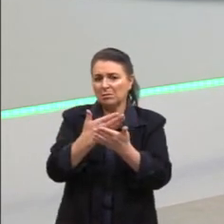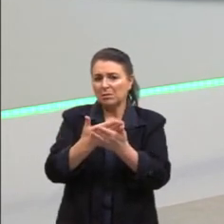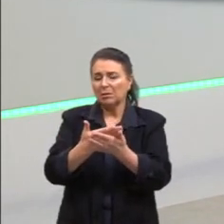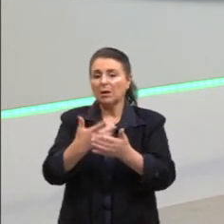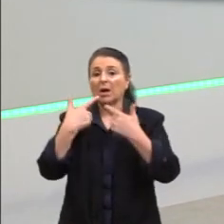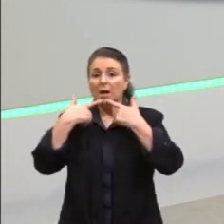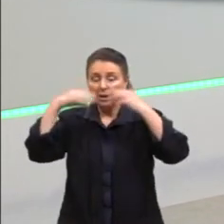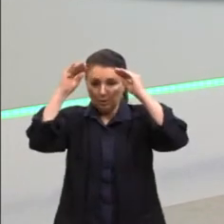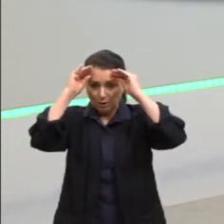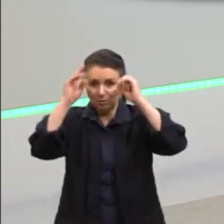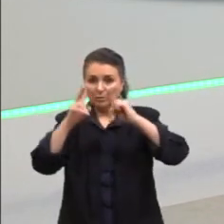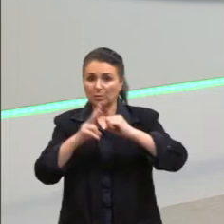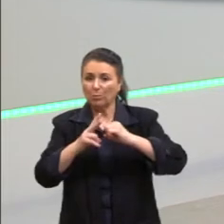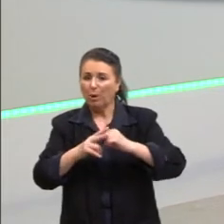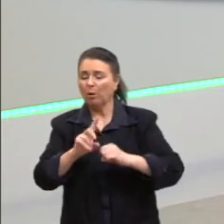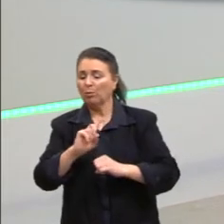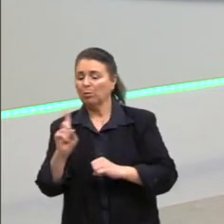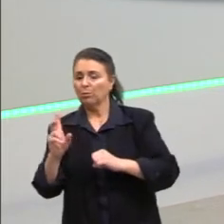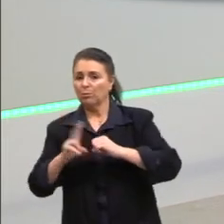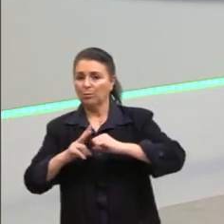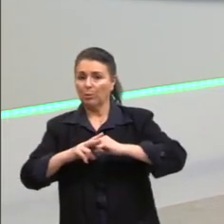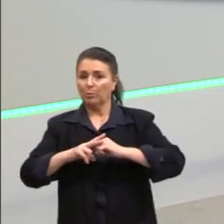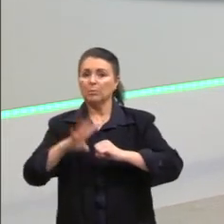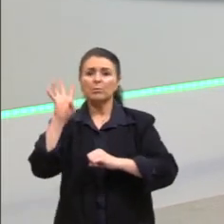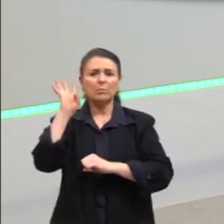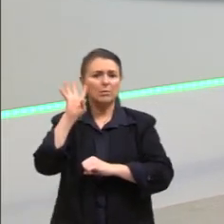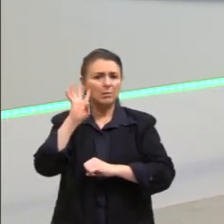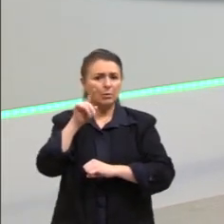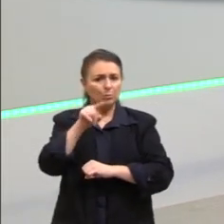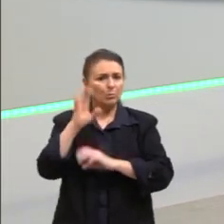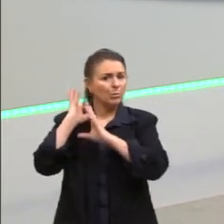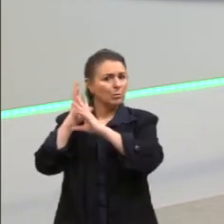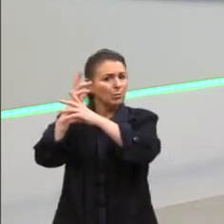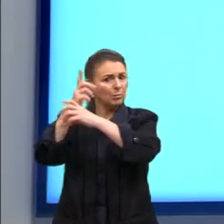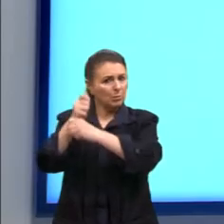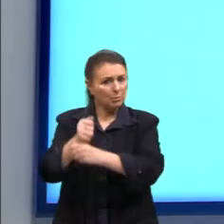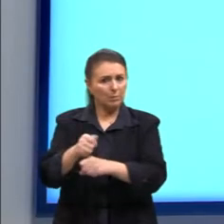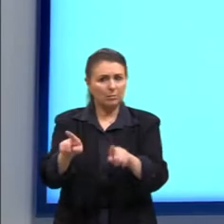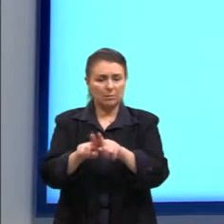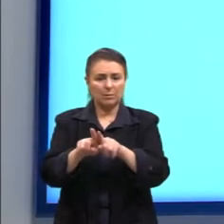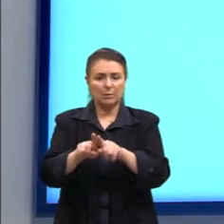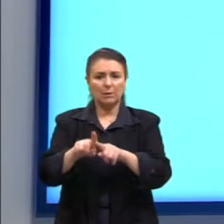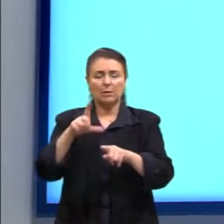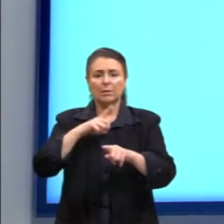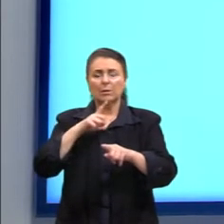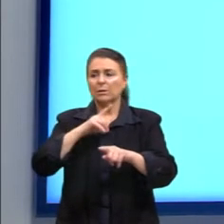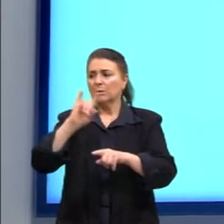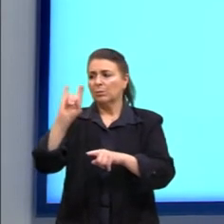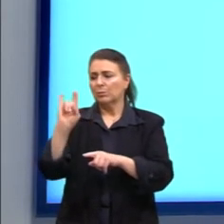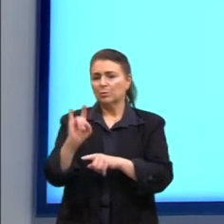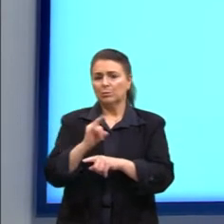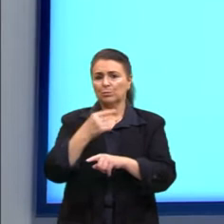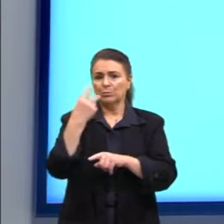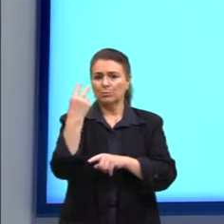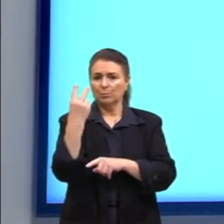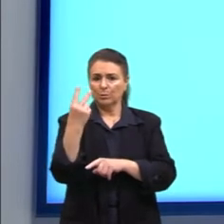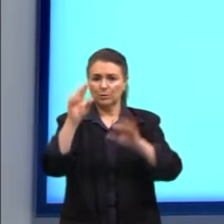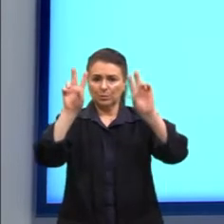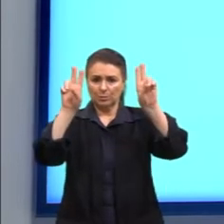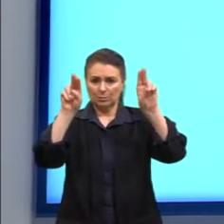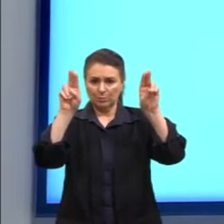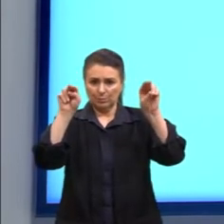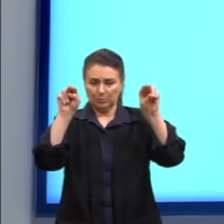e linguagem não verbal, e seria bacana vocês retomarem. Por fim, a gente tem ali os últimos dois tópicos, que